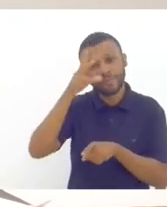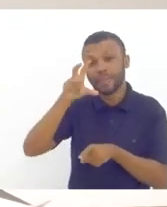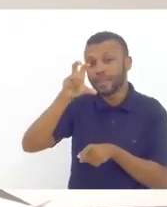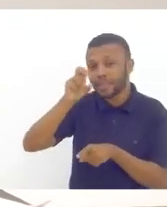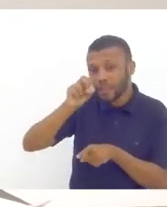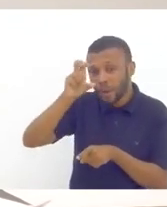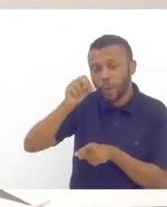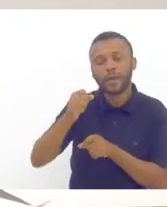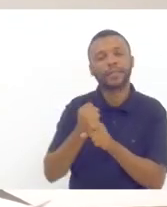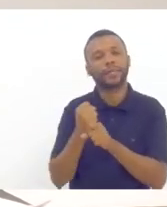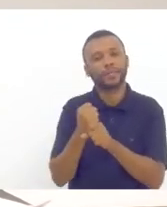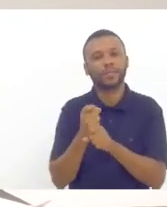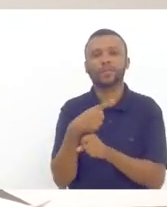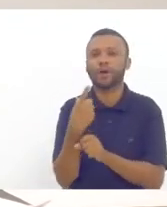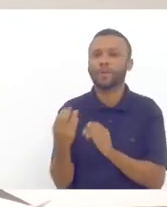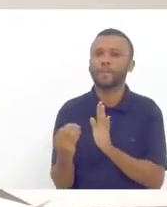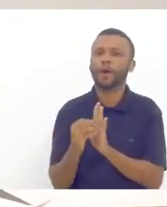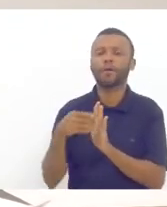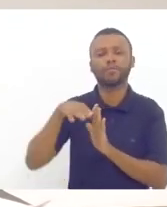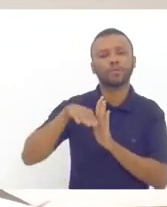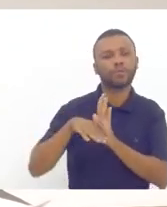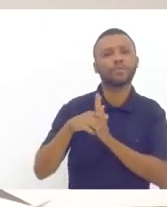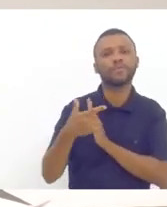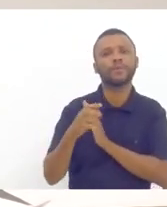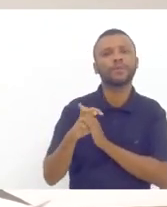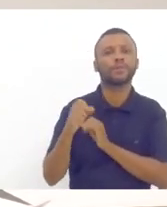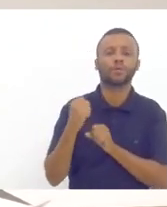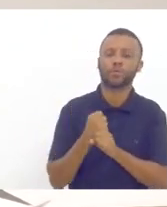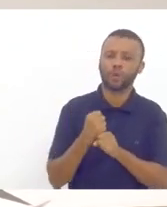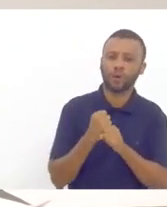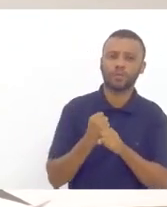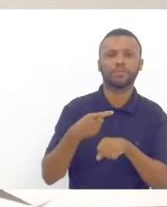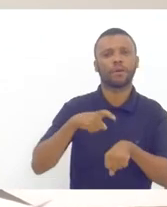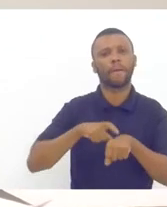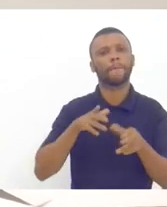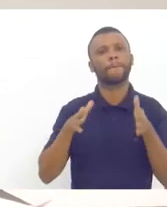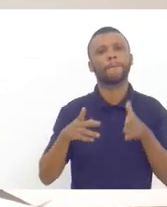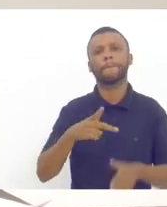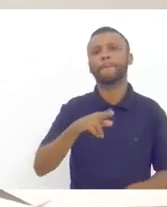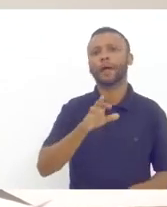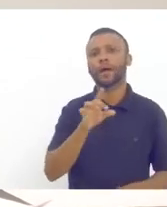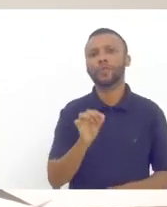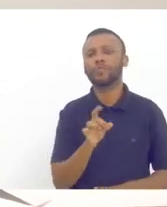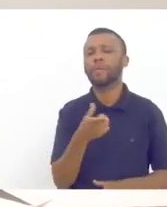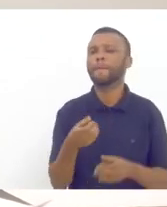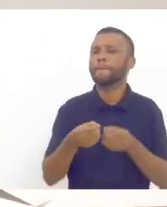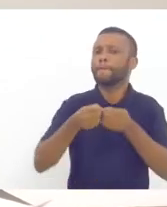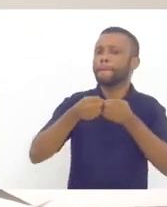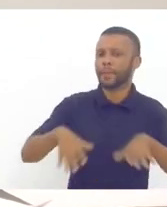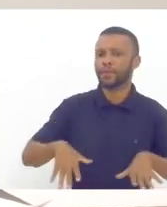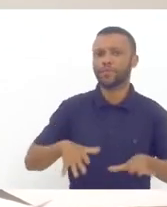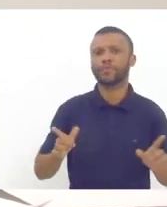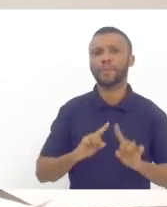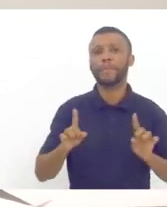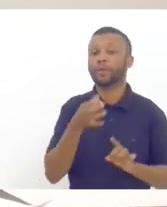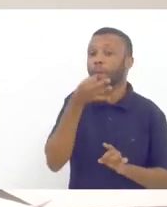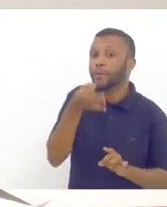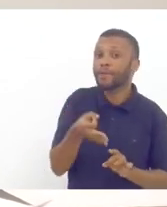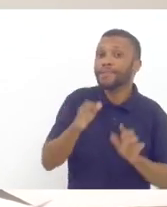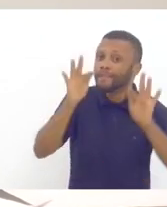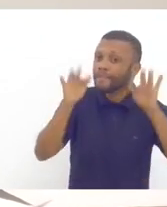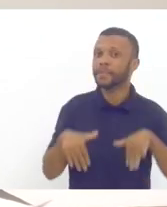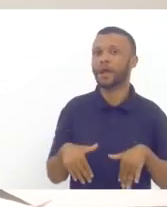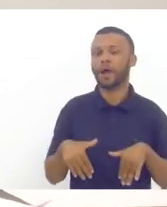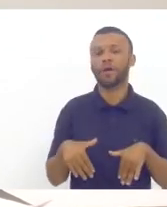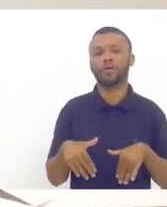a gente colocou os 25, que foi mais ou menos o prazo, né, digamos assim, onde o prejuízo foi dado, mas uma posição final a gente precisa saber